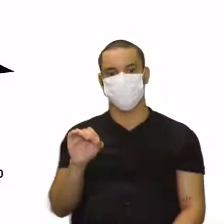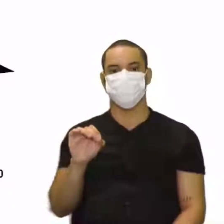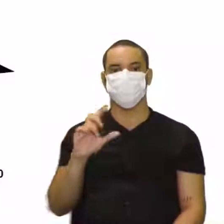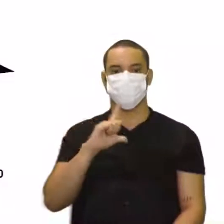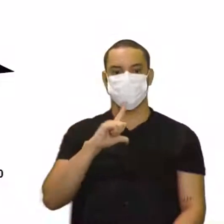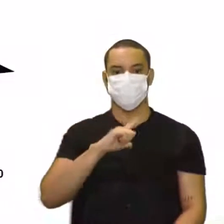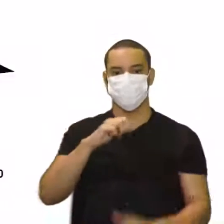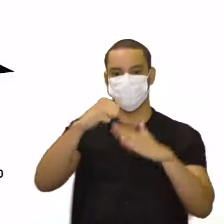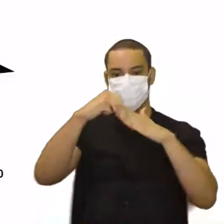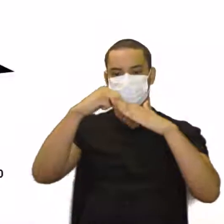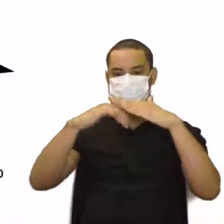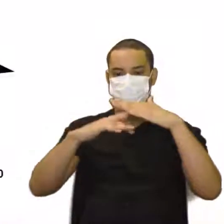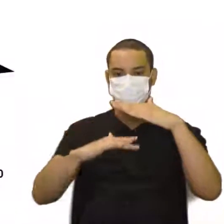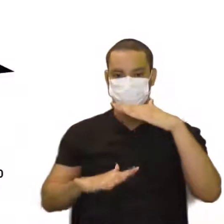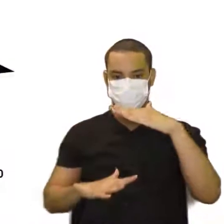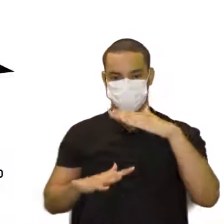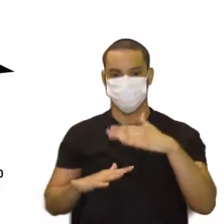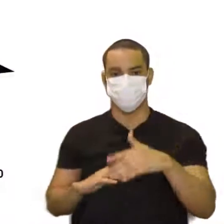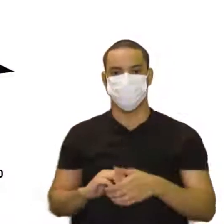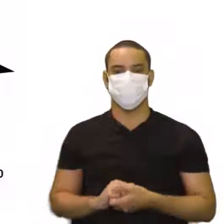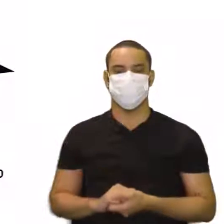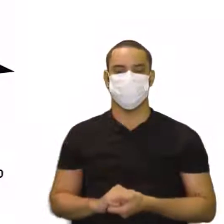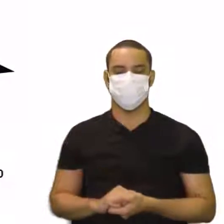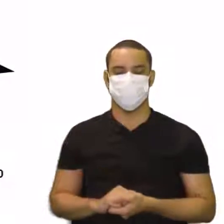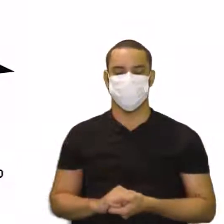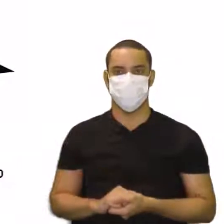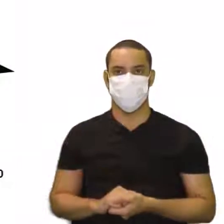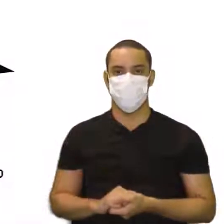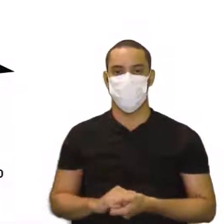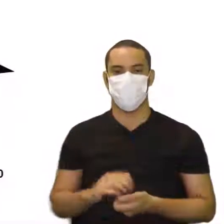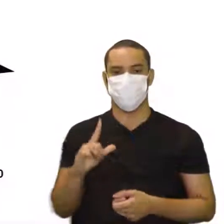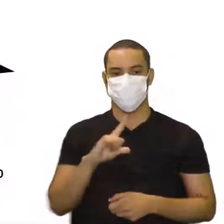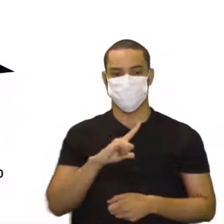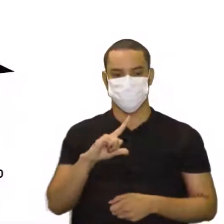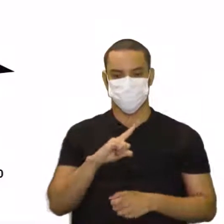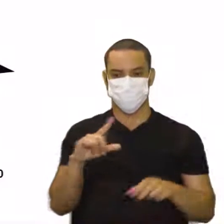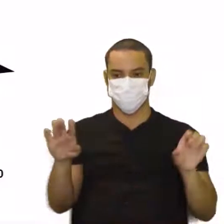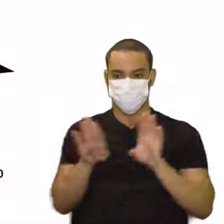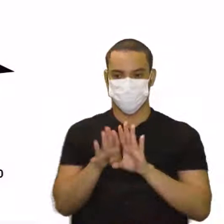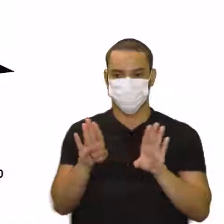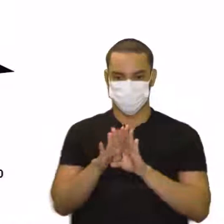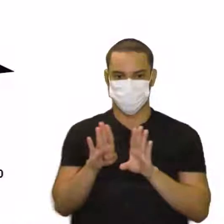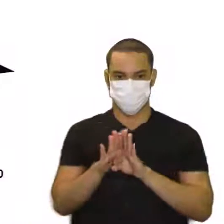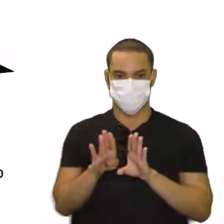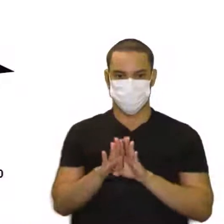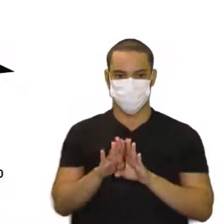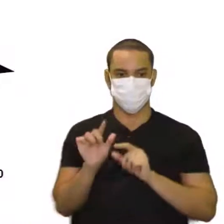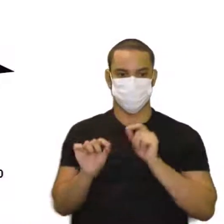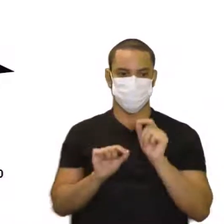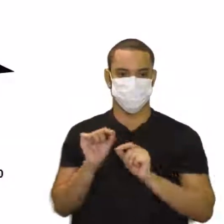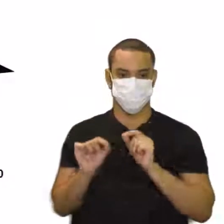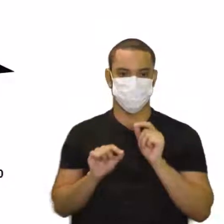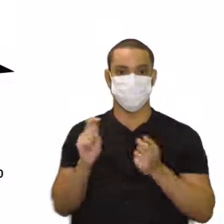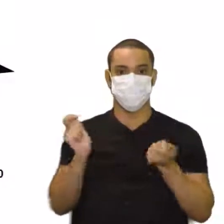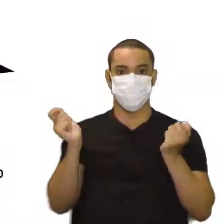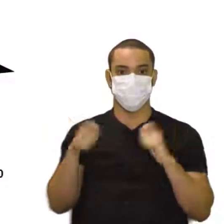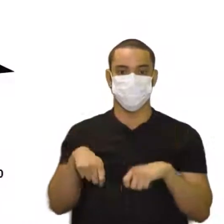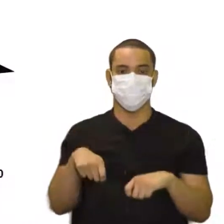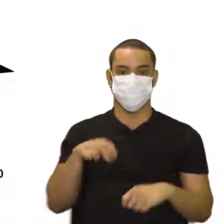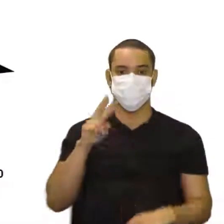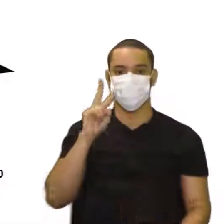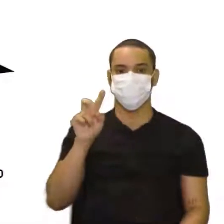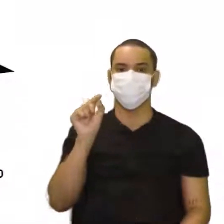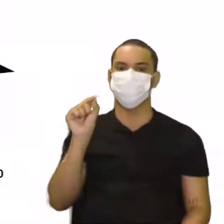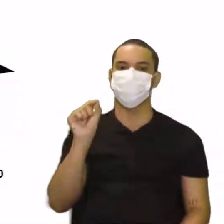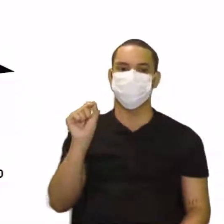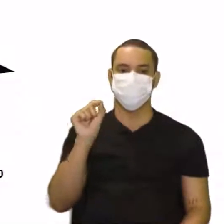atravessando essa placa, ok? A gente tem esse fluxo aí que está atravessando essa placa. E aqui a gente pode observar mais o seguinte,